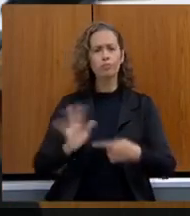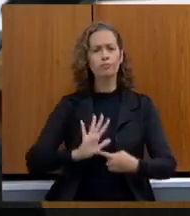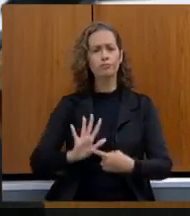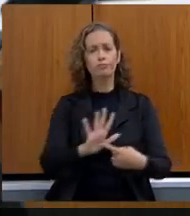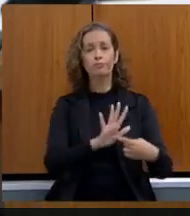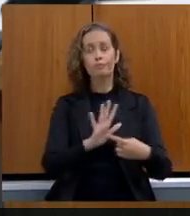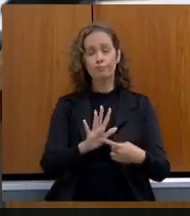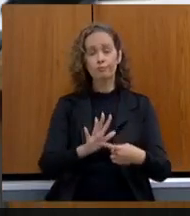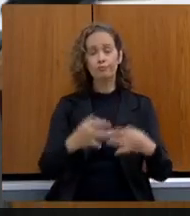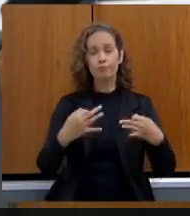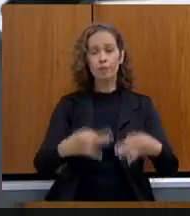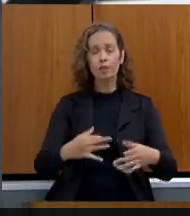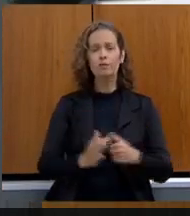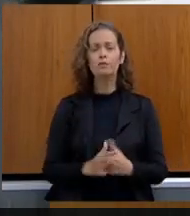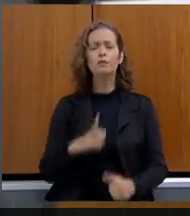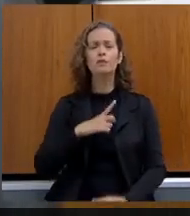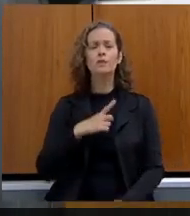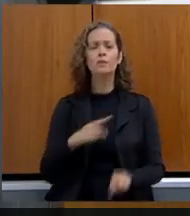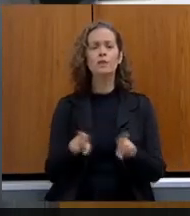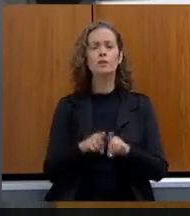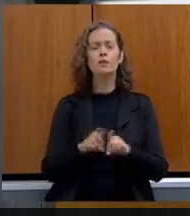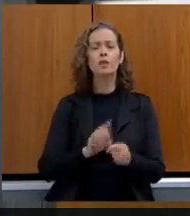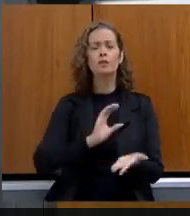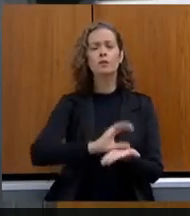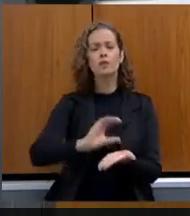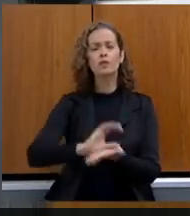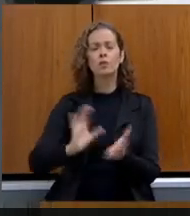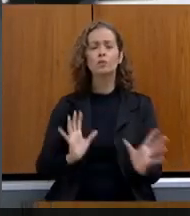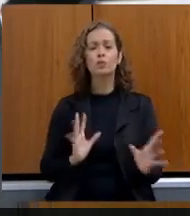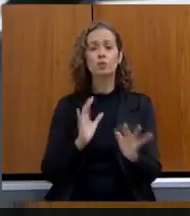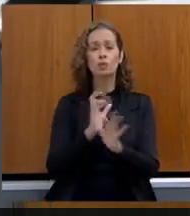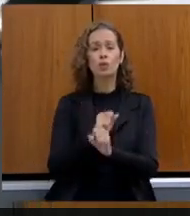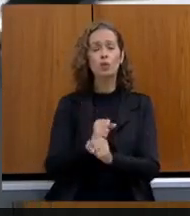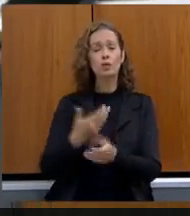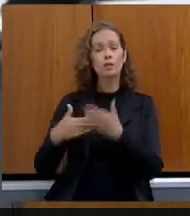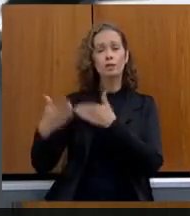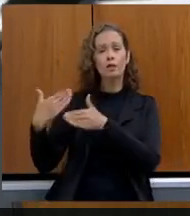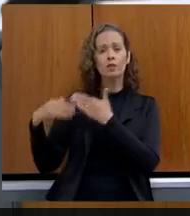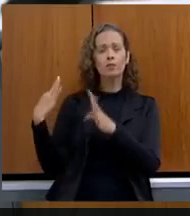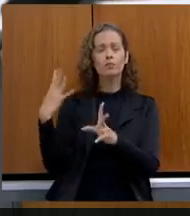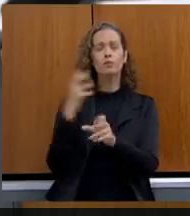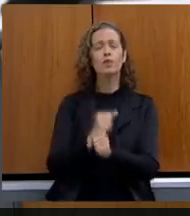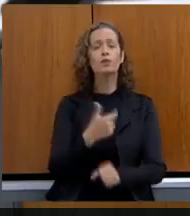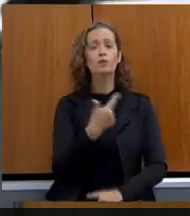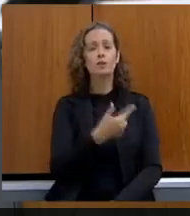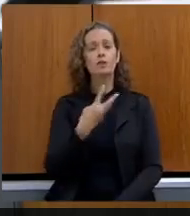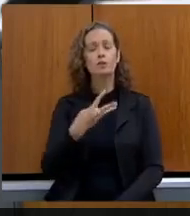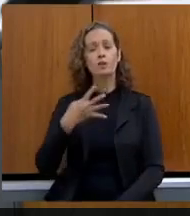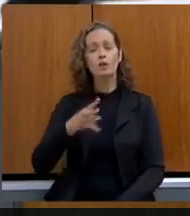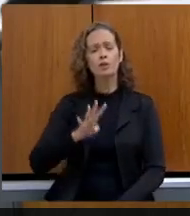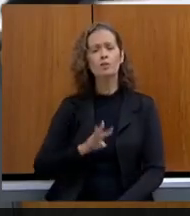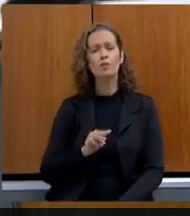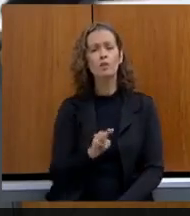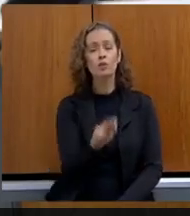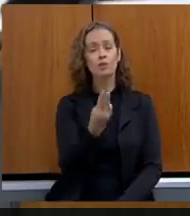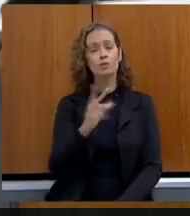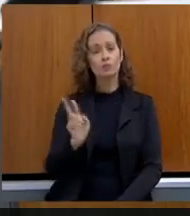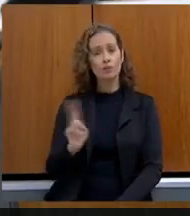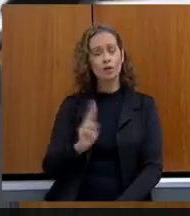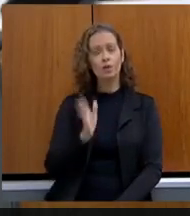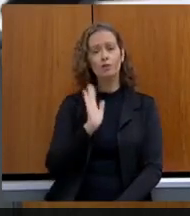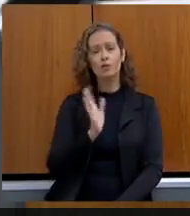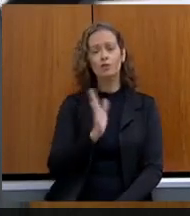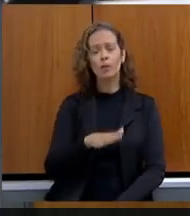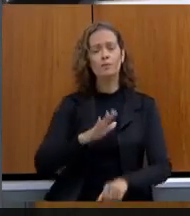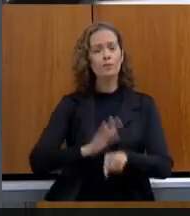aí tivemos já a investimento né somando as etapas anteriores de 234 milhões de reais né já